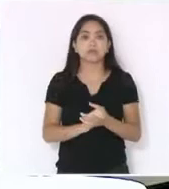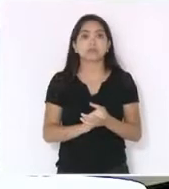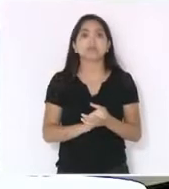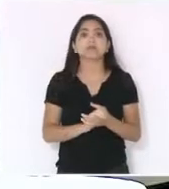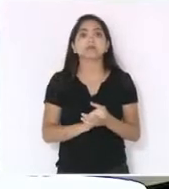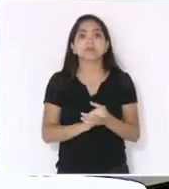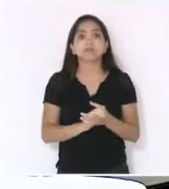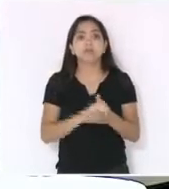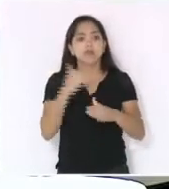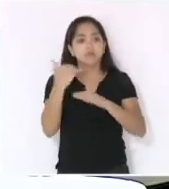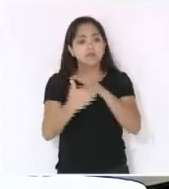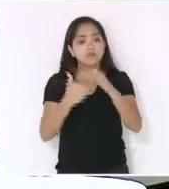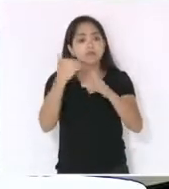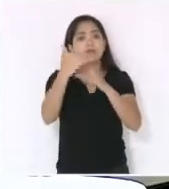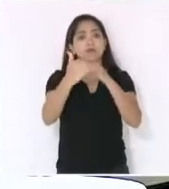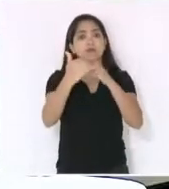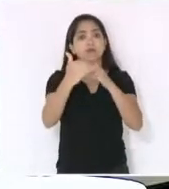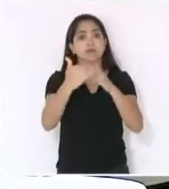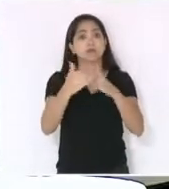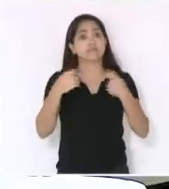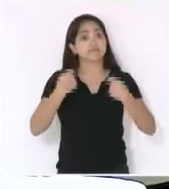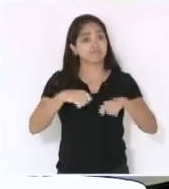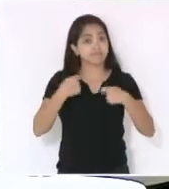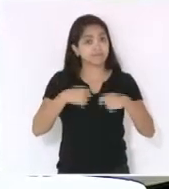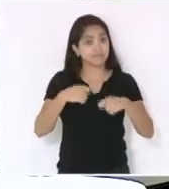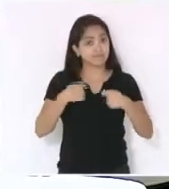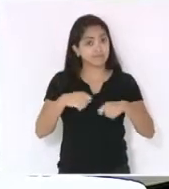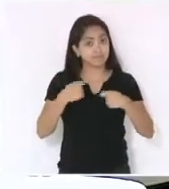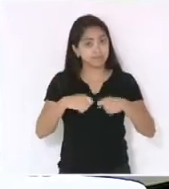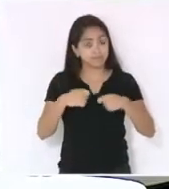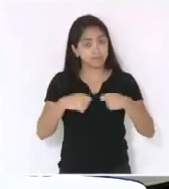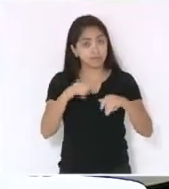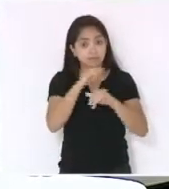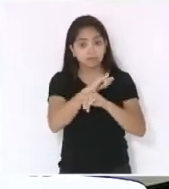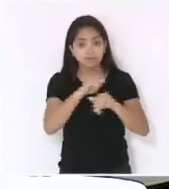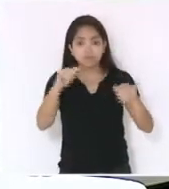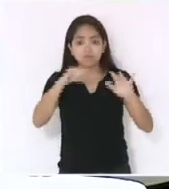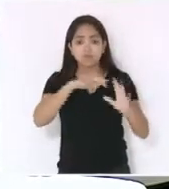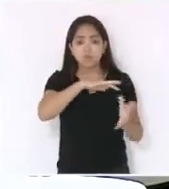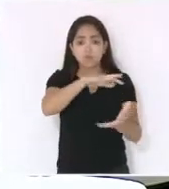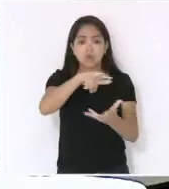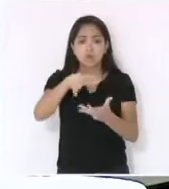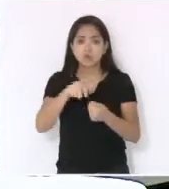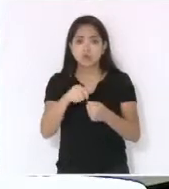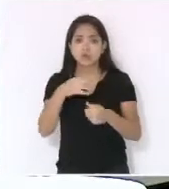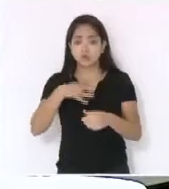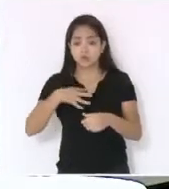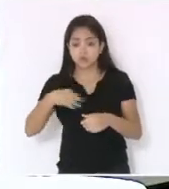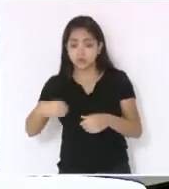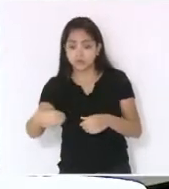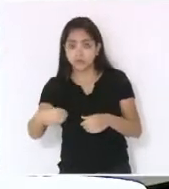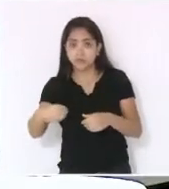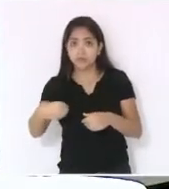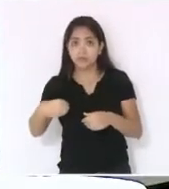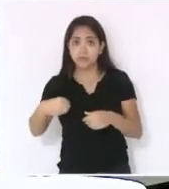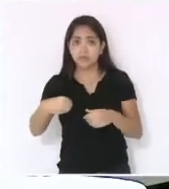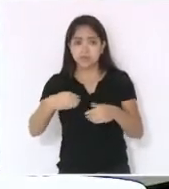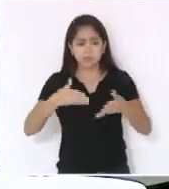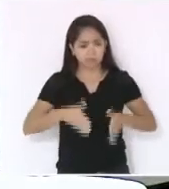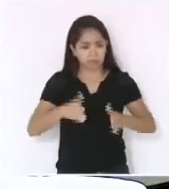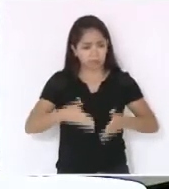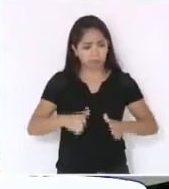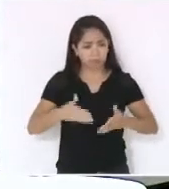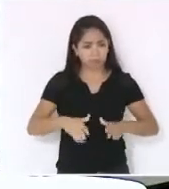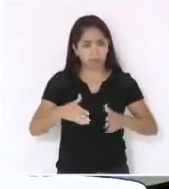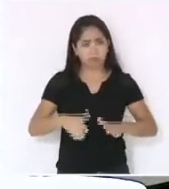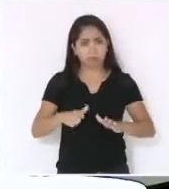do fundamentalismo e da necessidade de dizermos ao mundo que nossos filhos não são filhos de chocadeiras ou